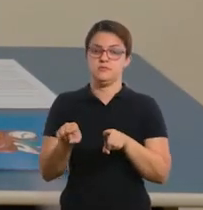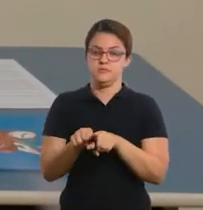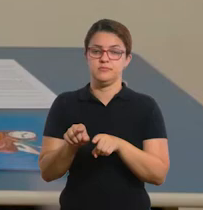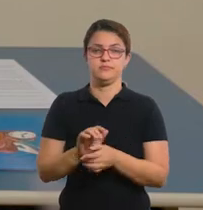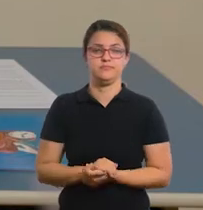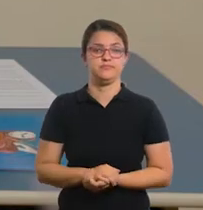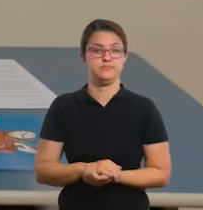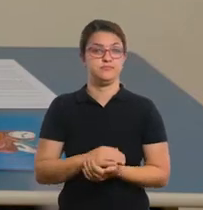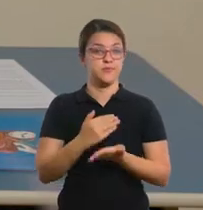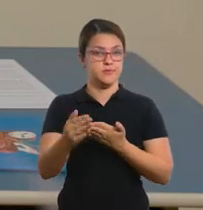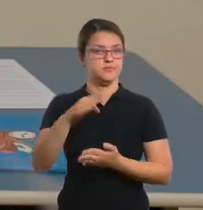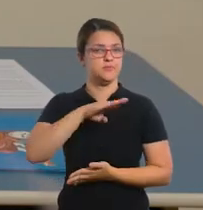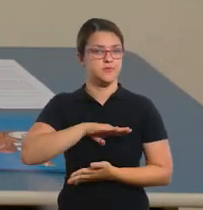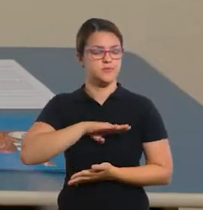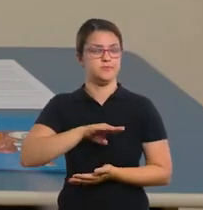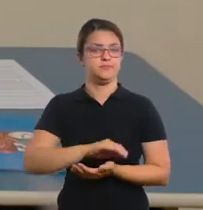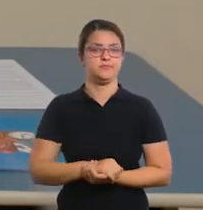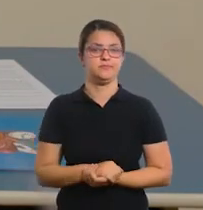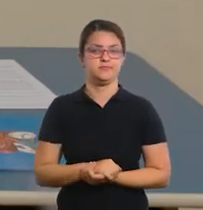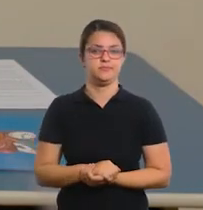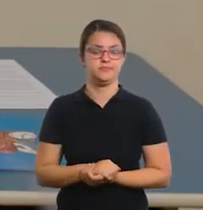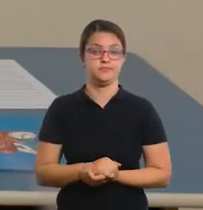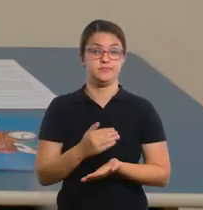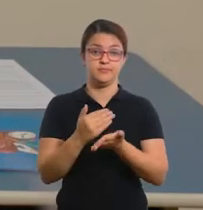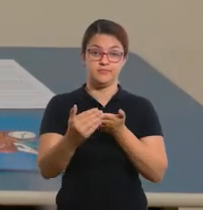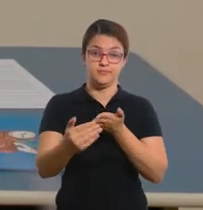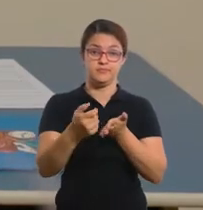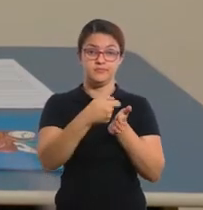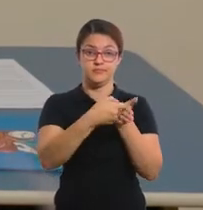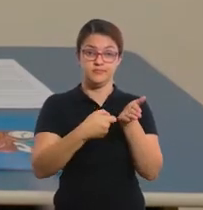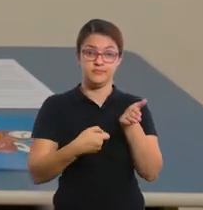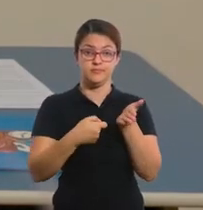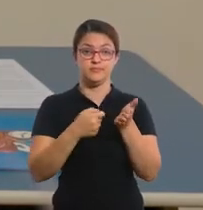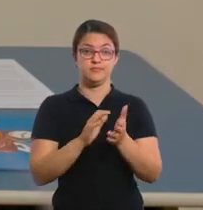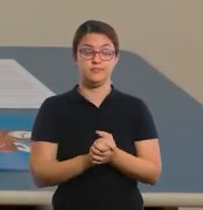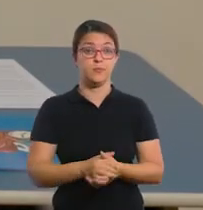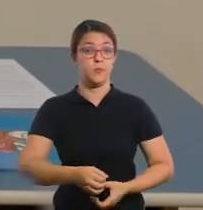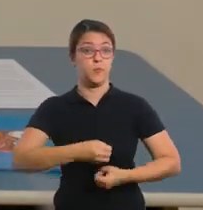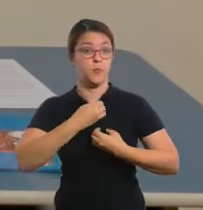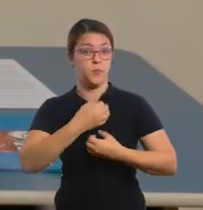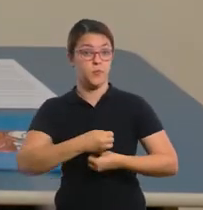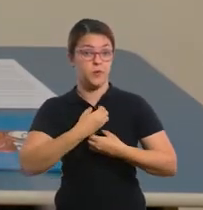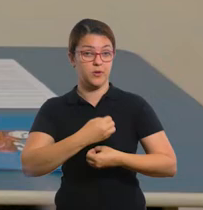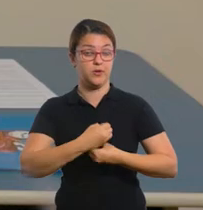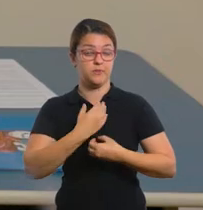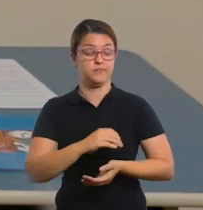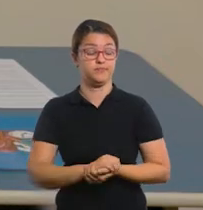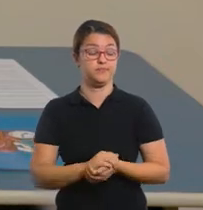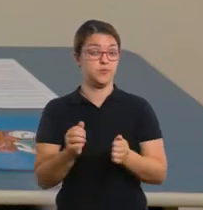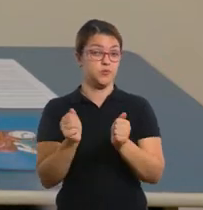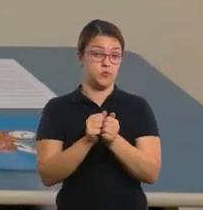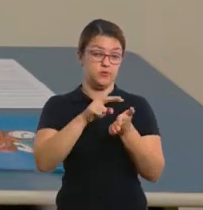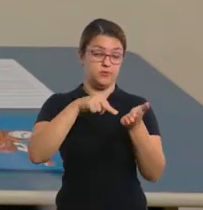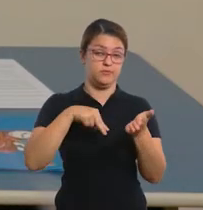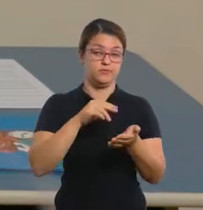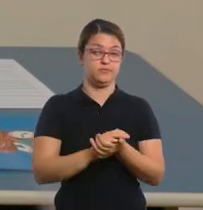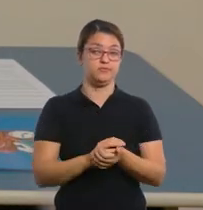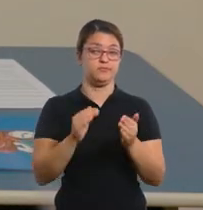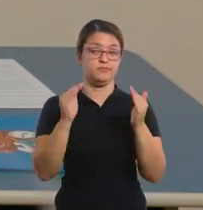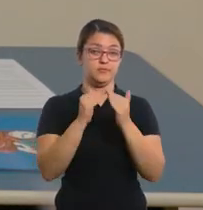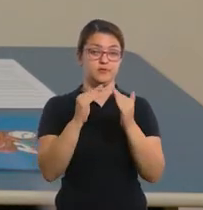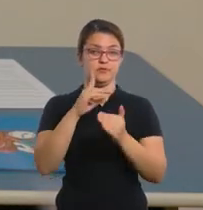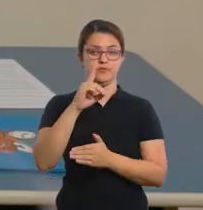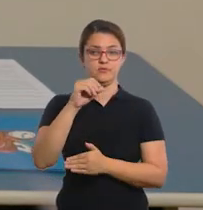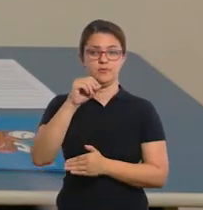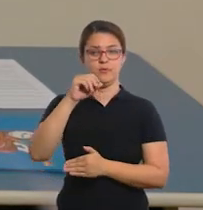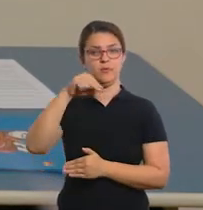Vamos iniciar pela disciplina de Língua Portuguesa. Essa semana temos a leitura de um poema, tá? Vou ler com vocês. A Casa